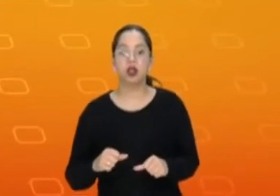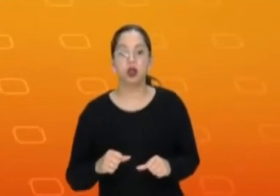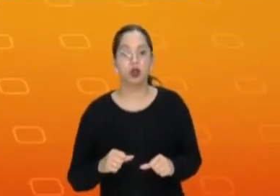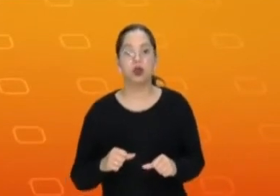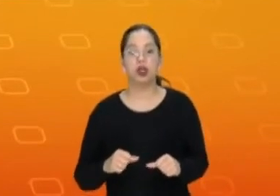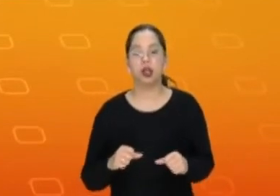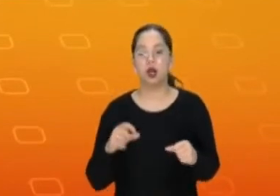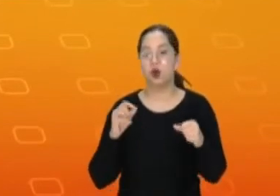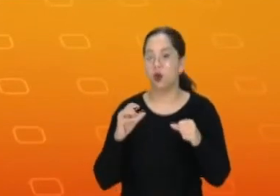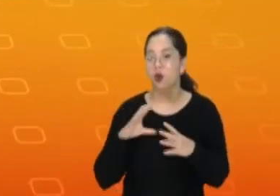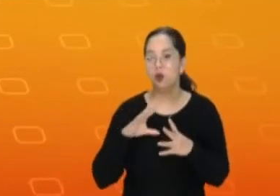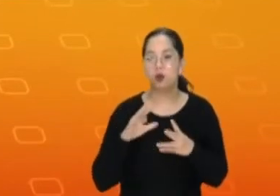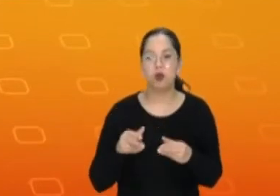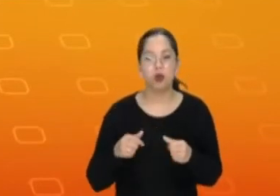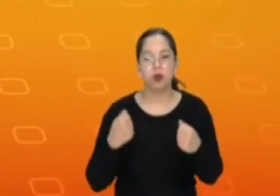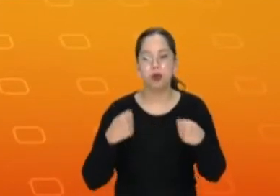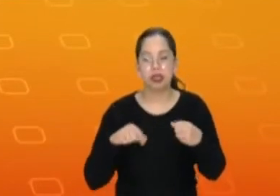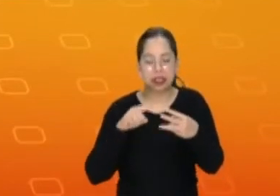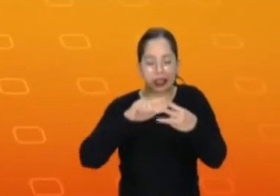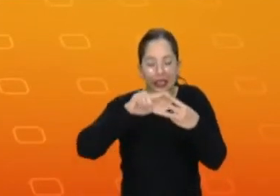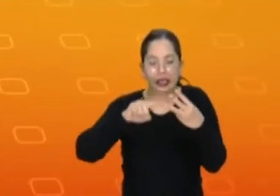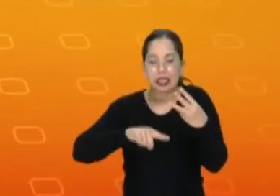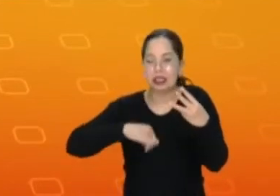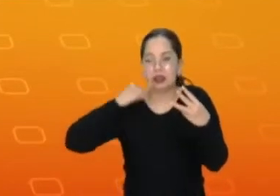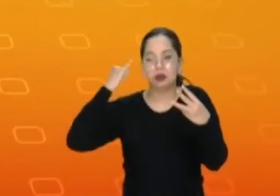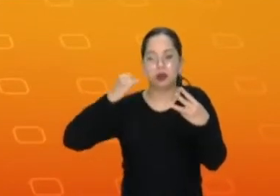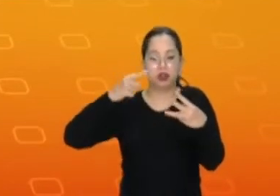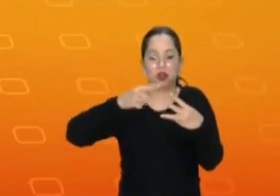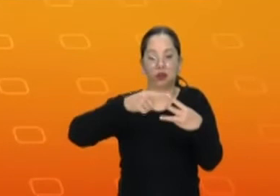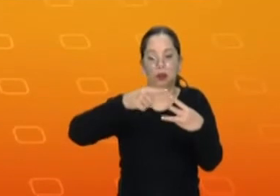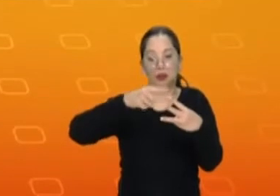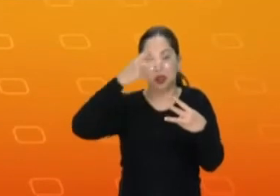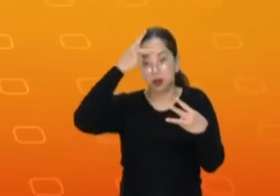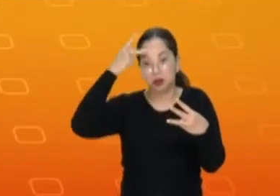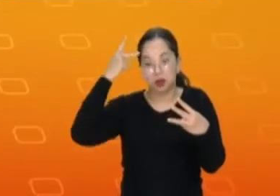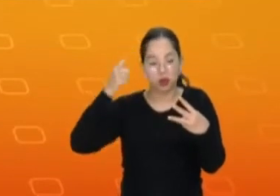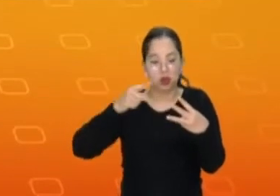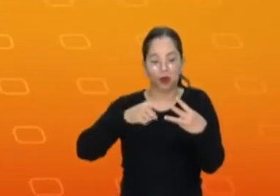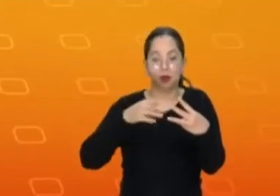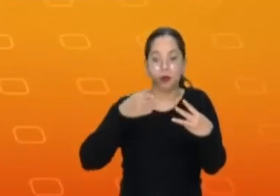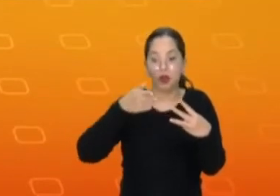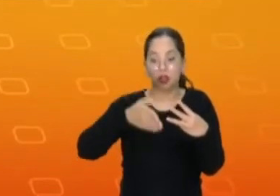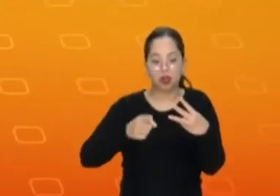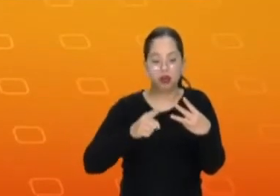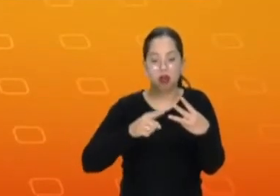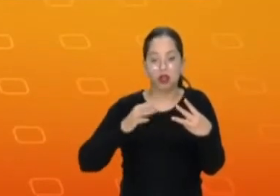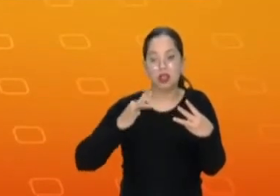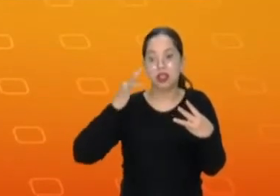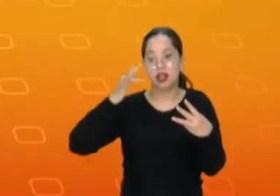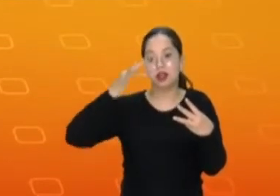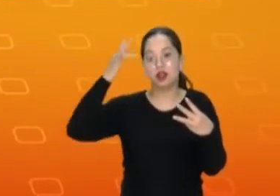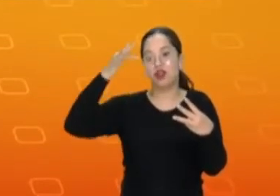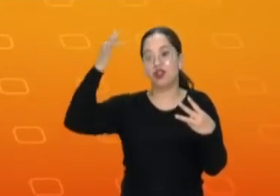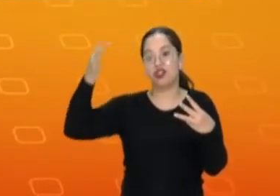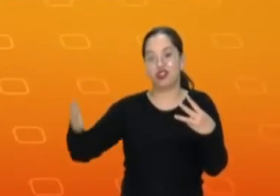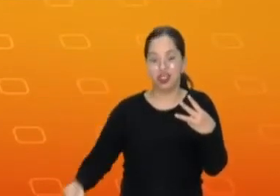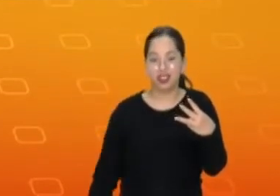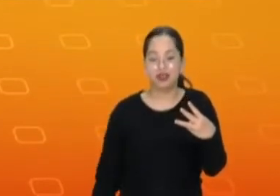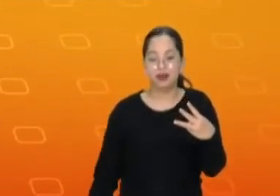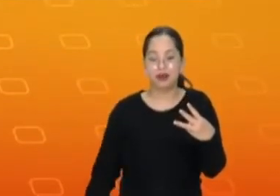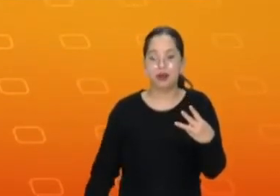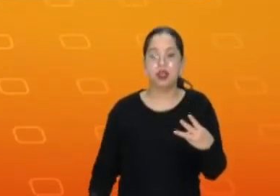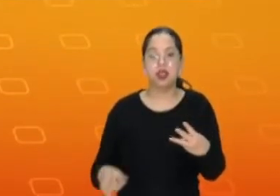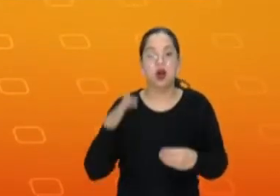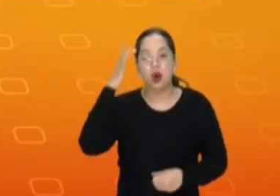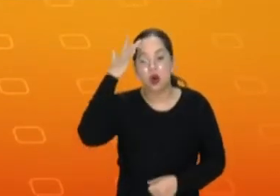pilares, muito fortemente: pessoas, processos e tecnologia. E eu acho que